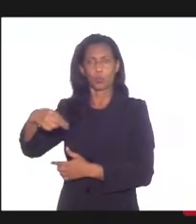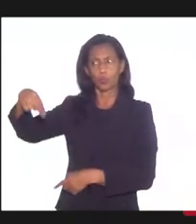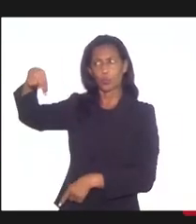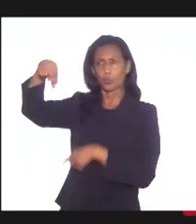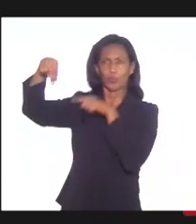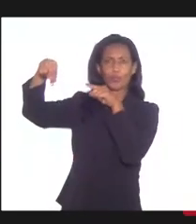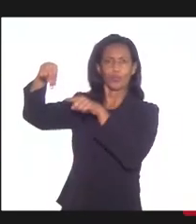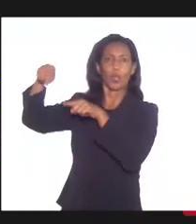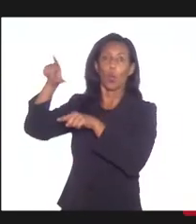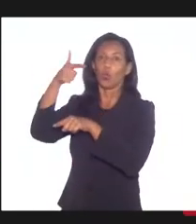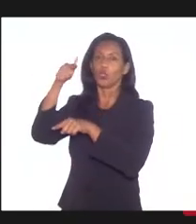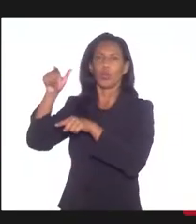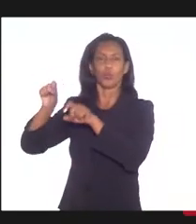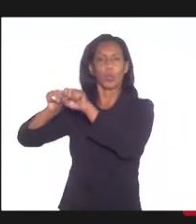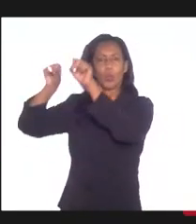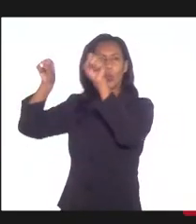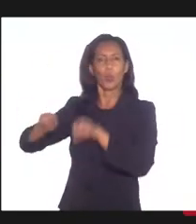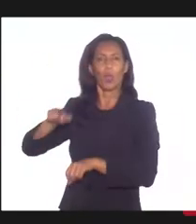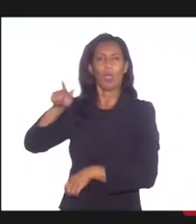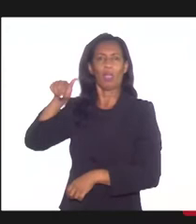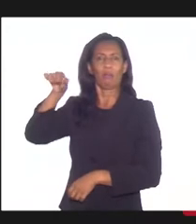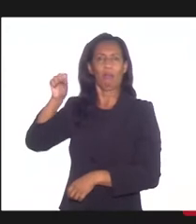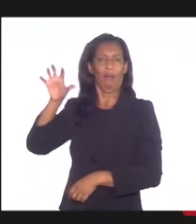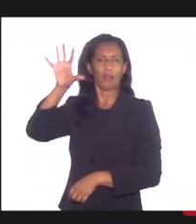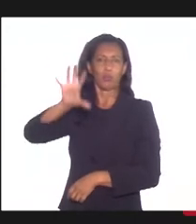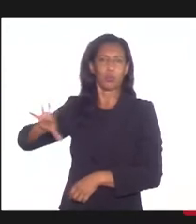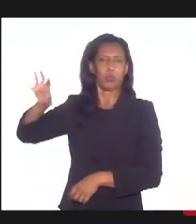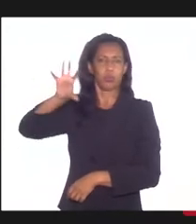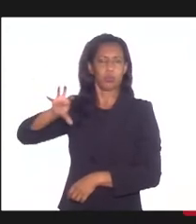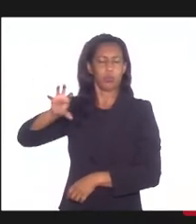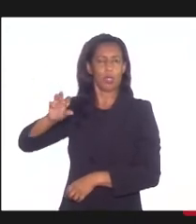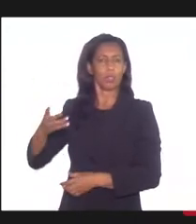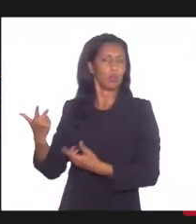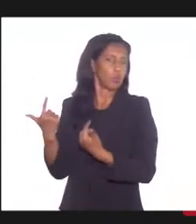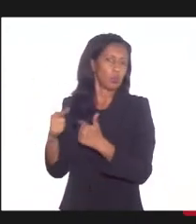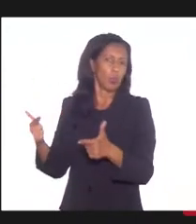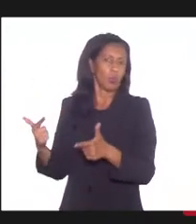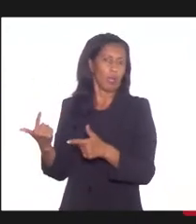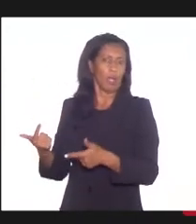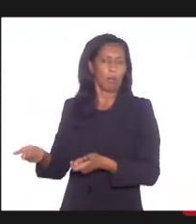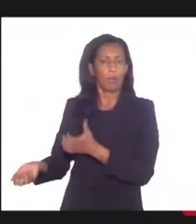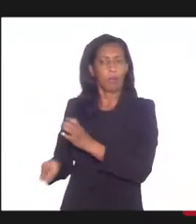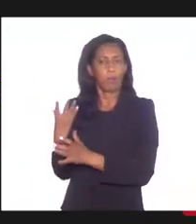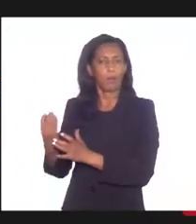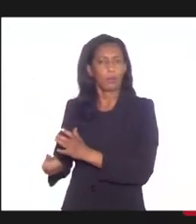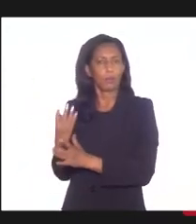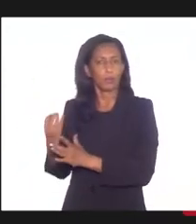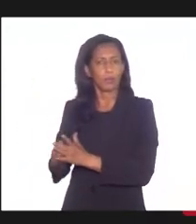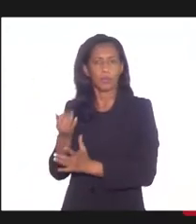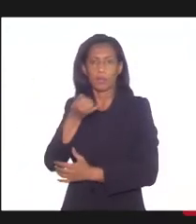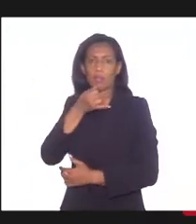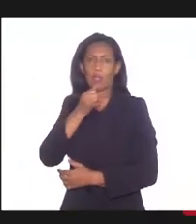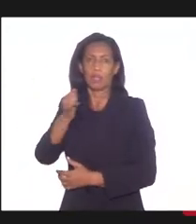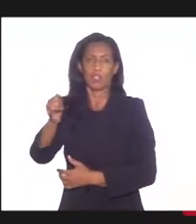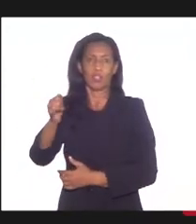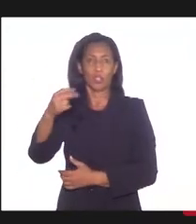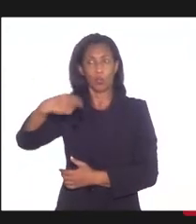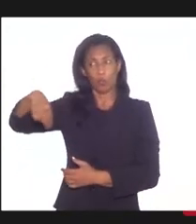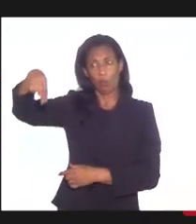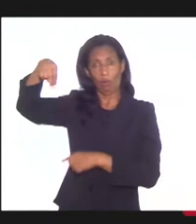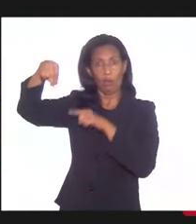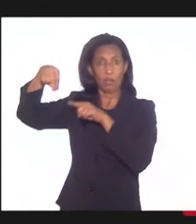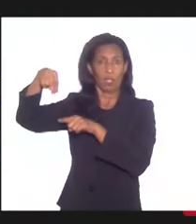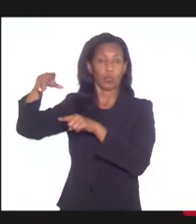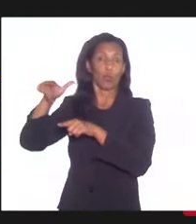não tem infraestrutura de gás e não tem gás nessa quantidade suficiente para produzir energia elétrica. No Nordeste, quando você